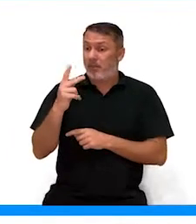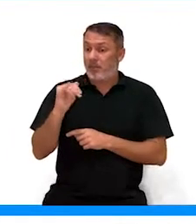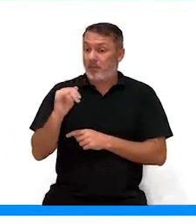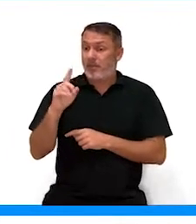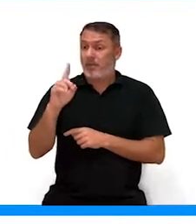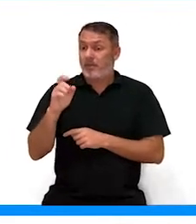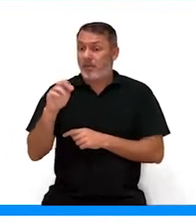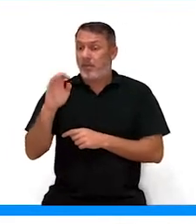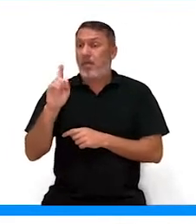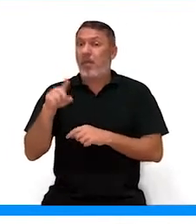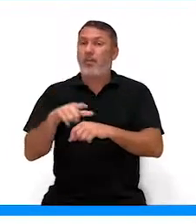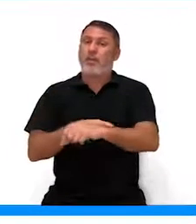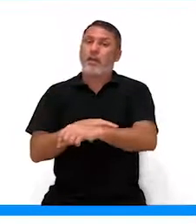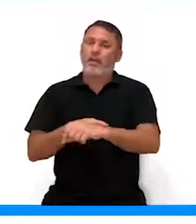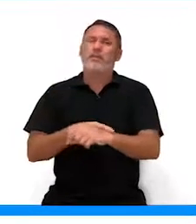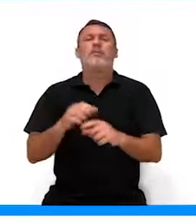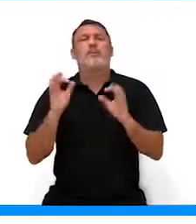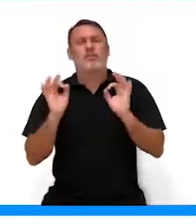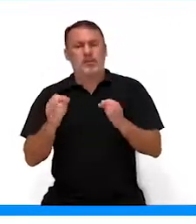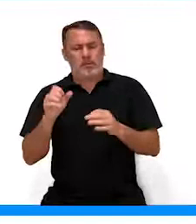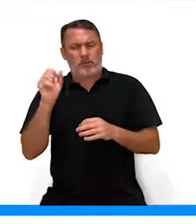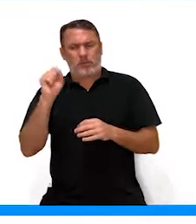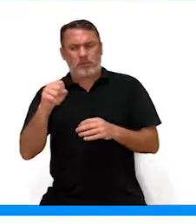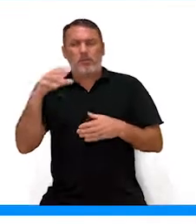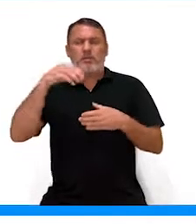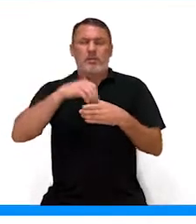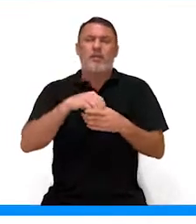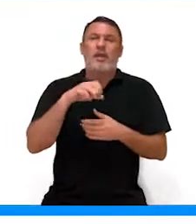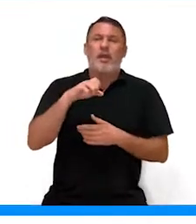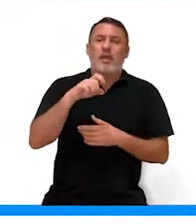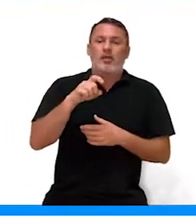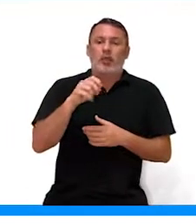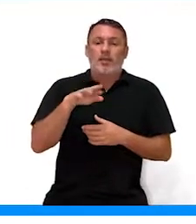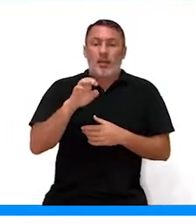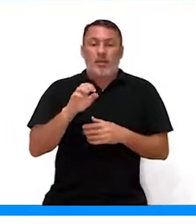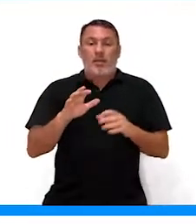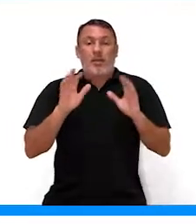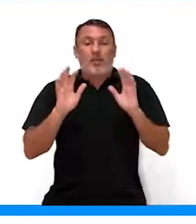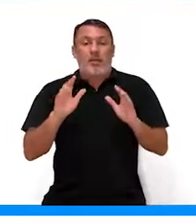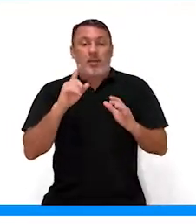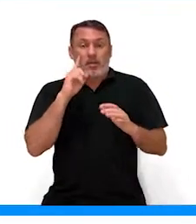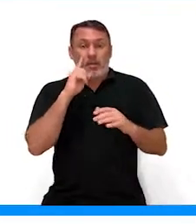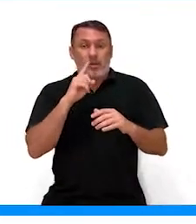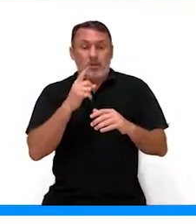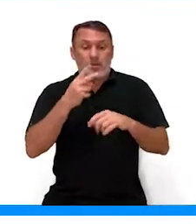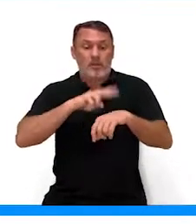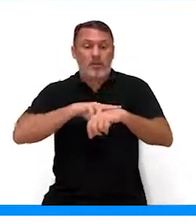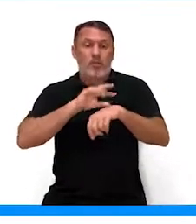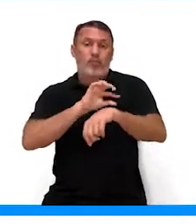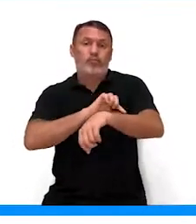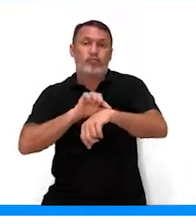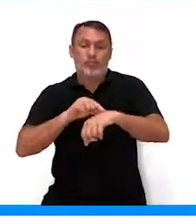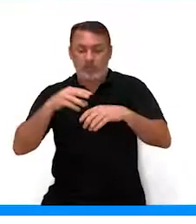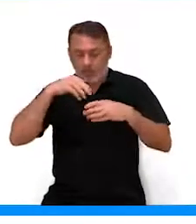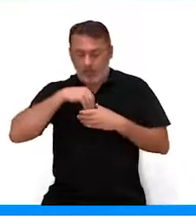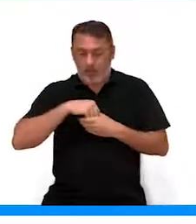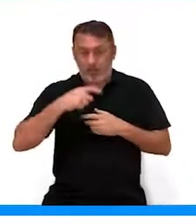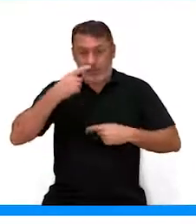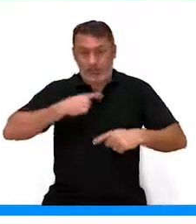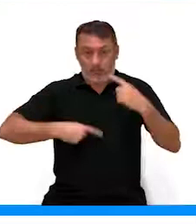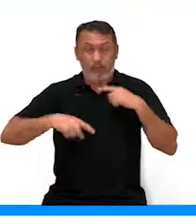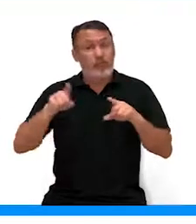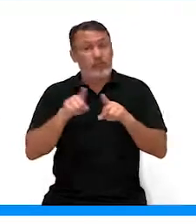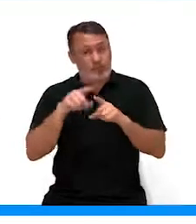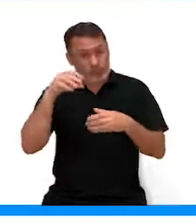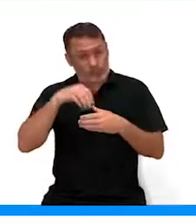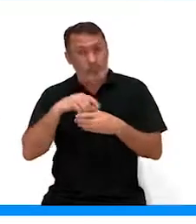a nossa epiderme, ela é de tecido epitelial. E realmente, essa é a ectoderme. Porém, o revestimento do